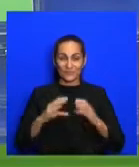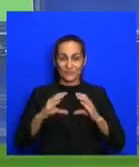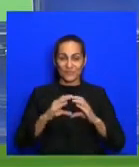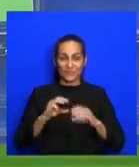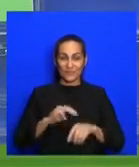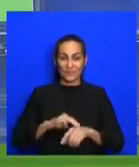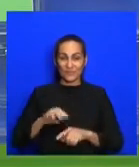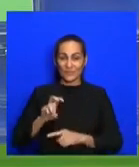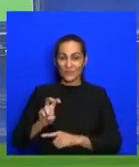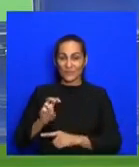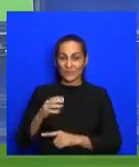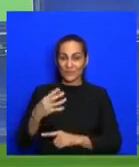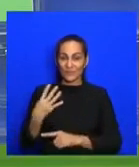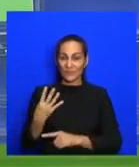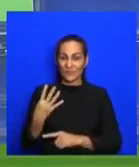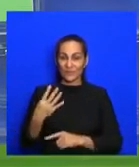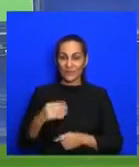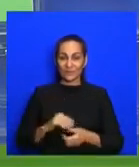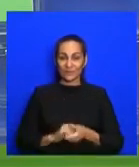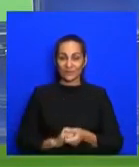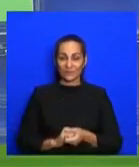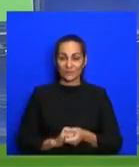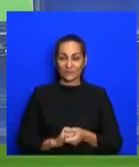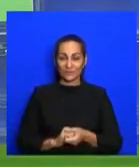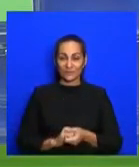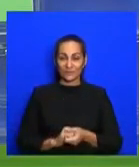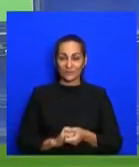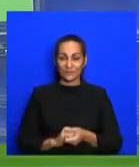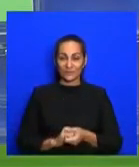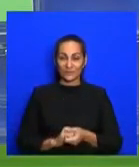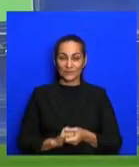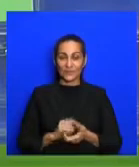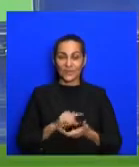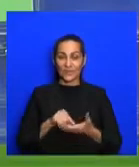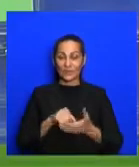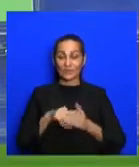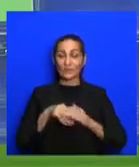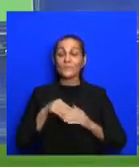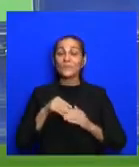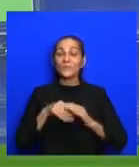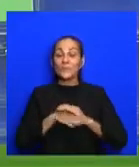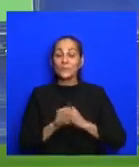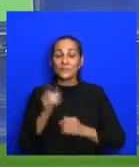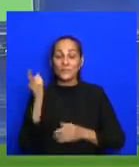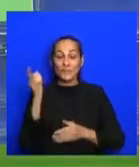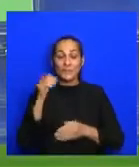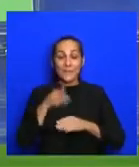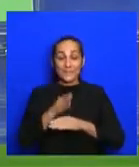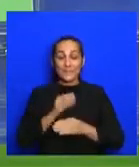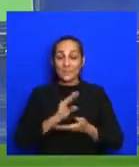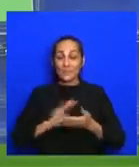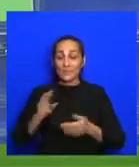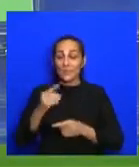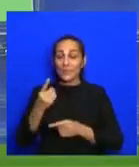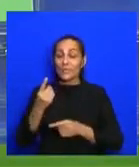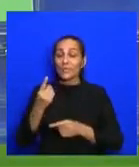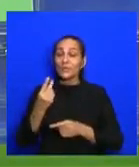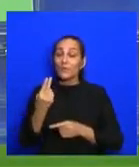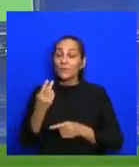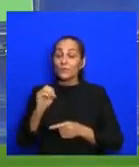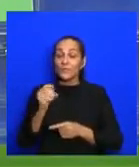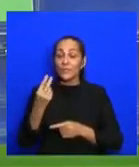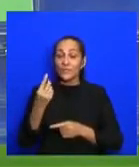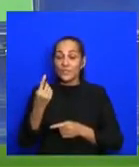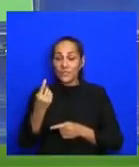Bola marrom, 54. Marrom, número 54. Na Lotomania você concorre a prêmios para acertos de 20, 19, 18,